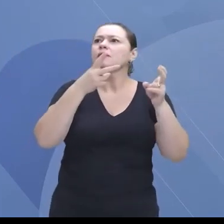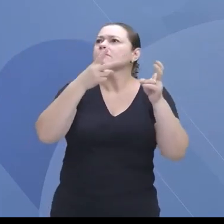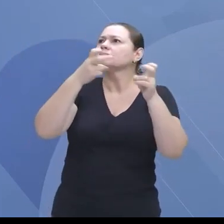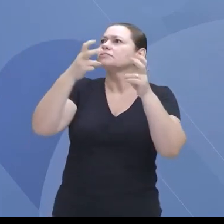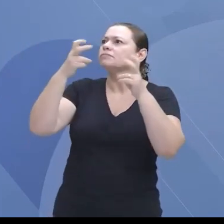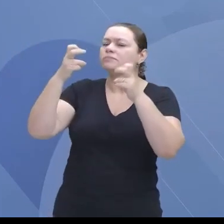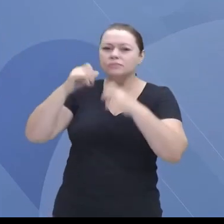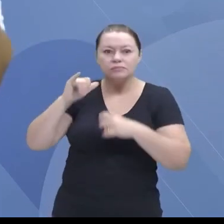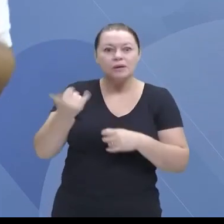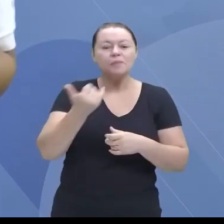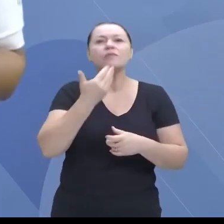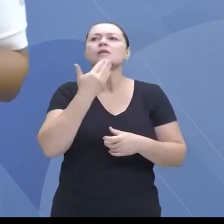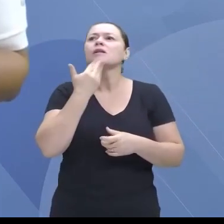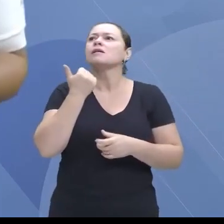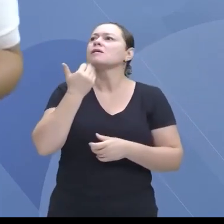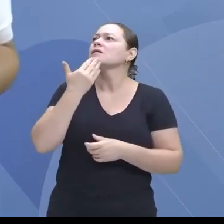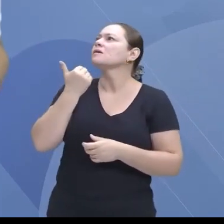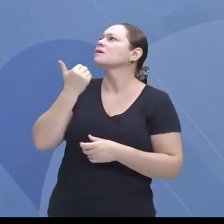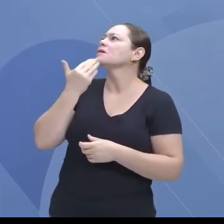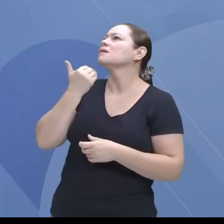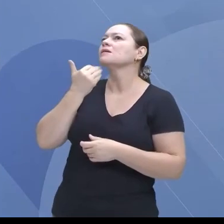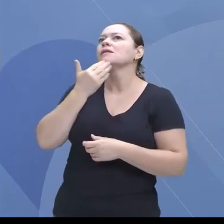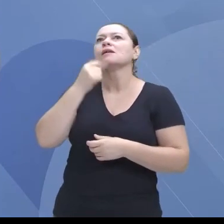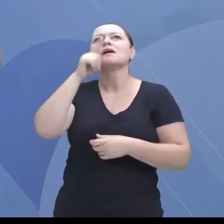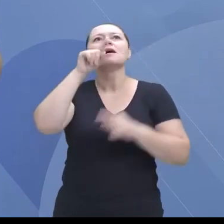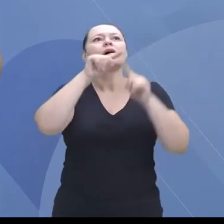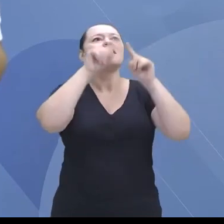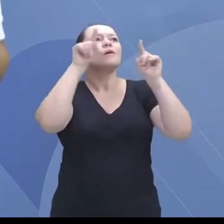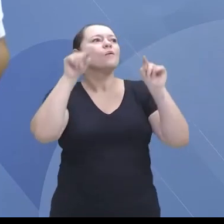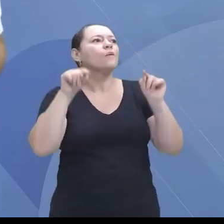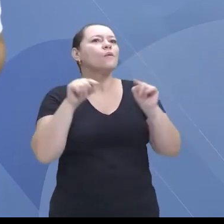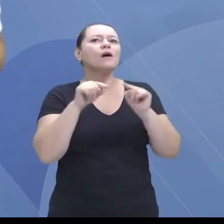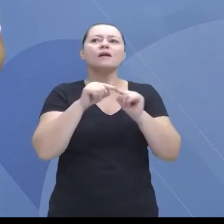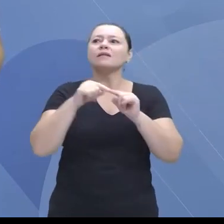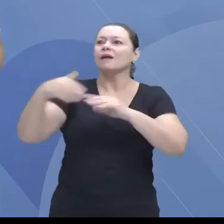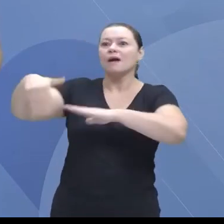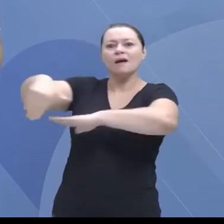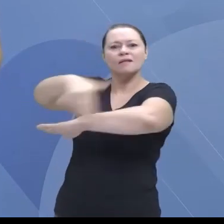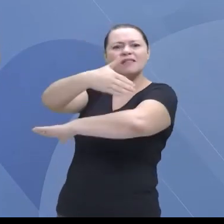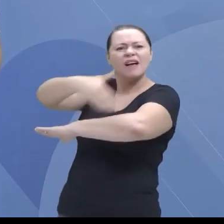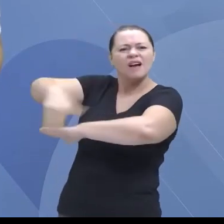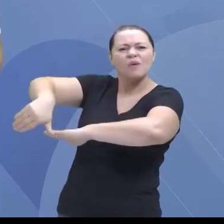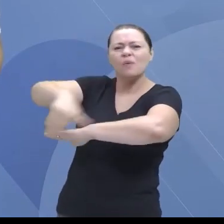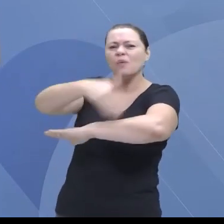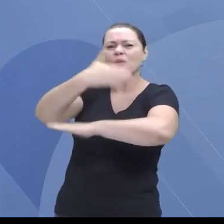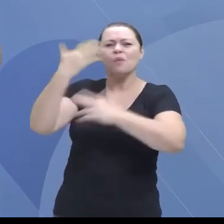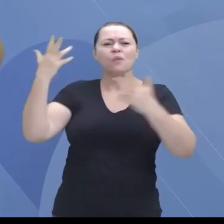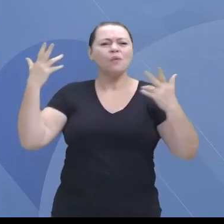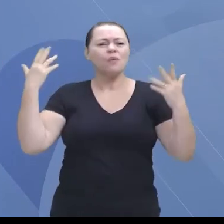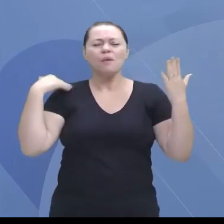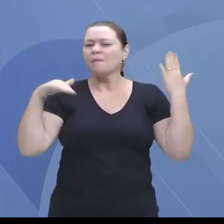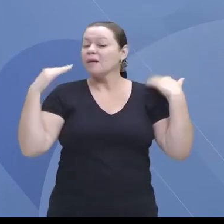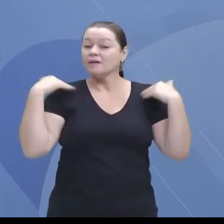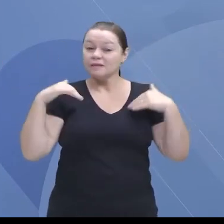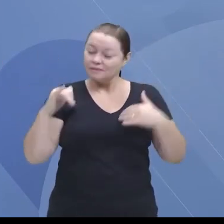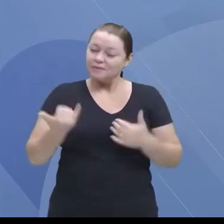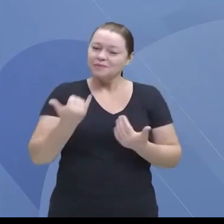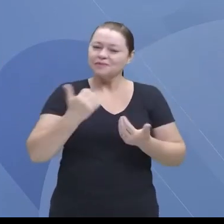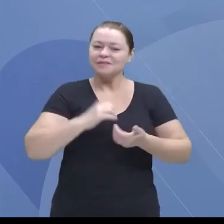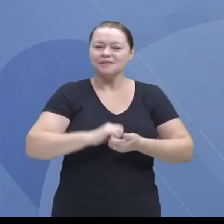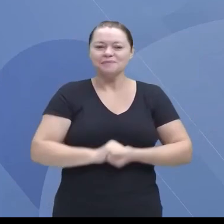representa o triângulo, o círculo, o quadrado ou o retângulo. Crianças,